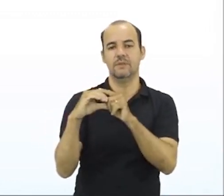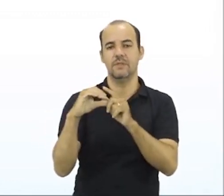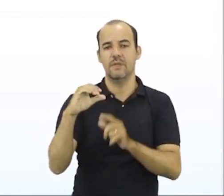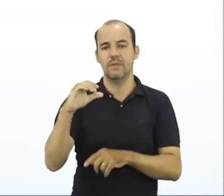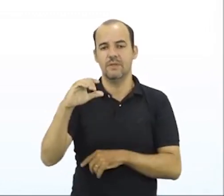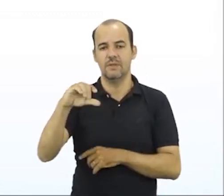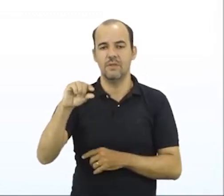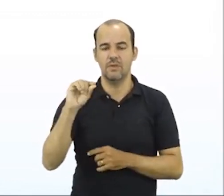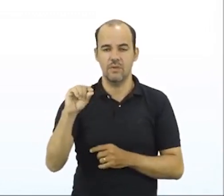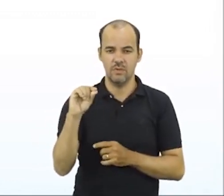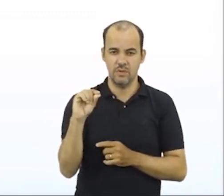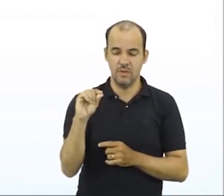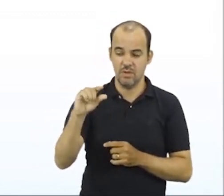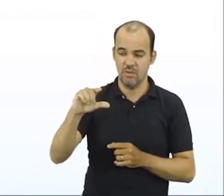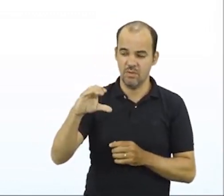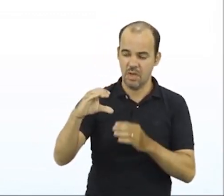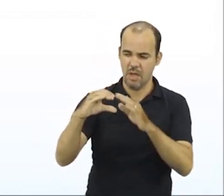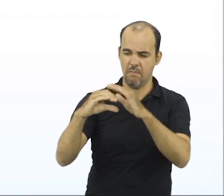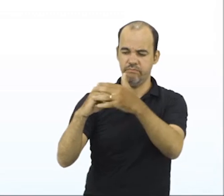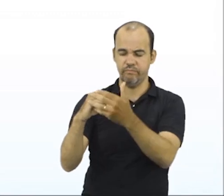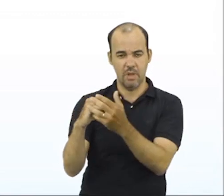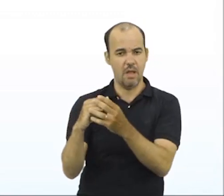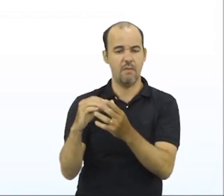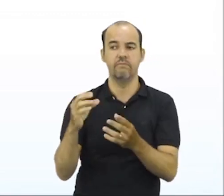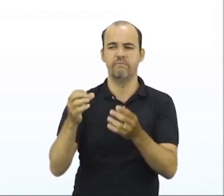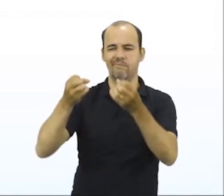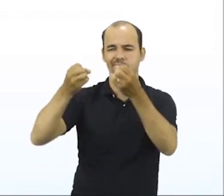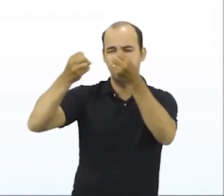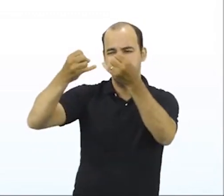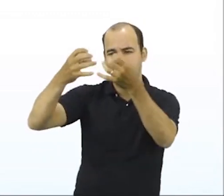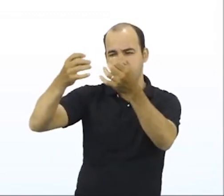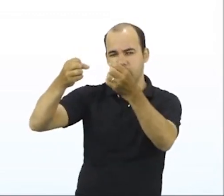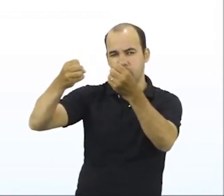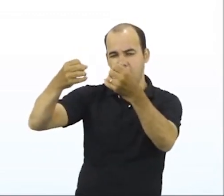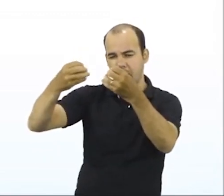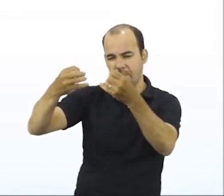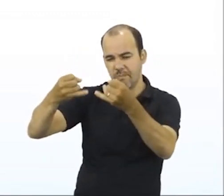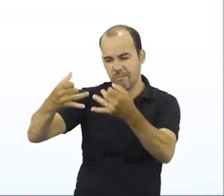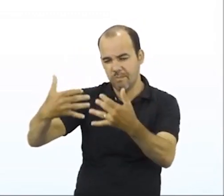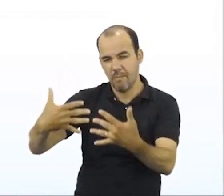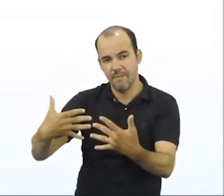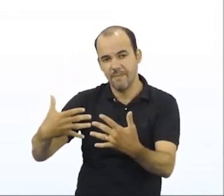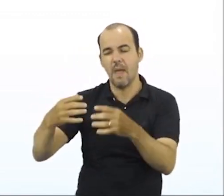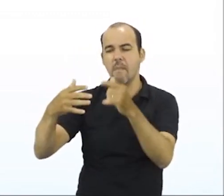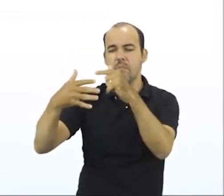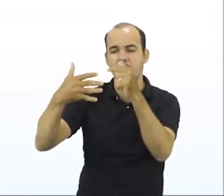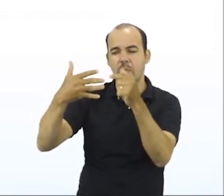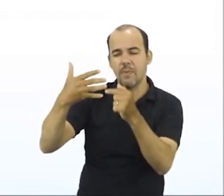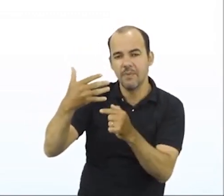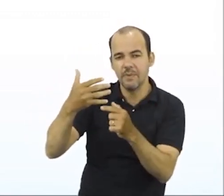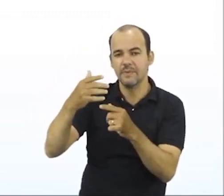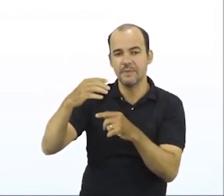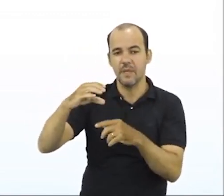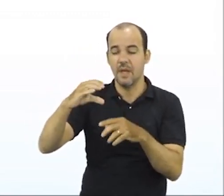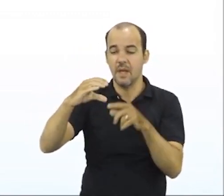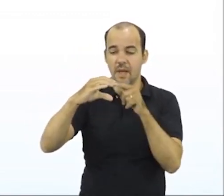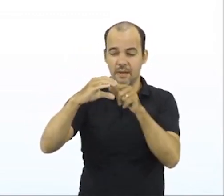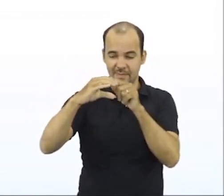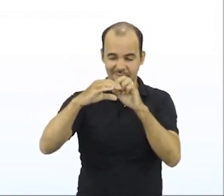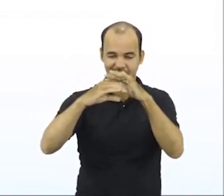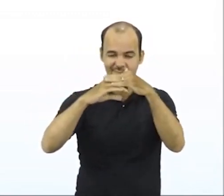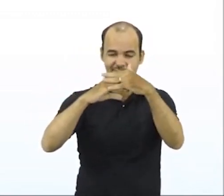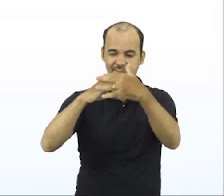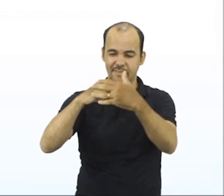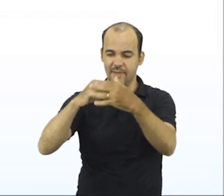vai ter a primeira coisa, André, eu vou ter que saber tudo. Rapaz, muita coisa, porque, olhe, Primeiro detalhe sobre a membrana plasmática, a